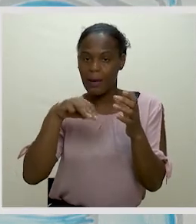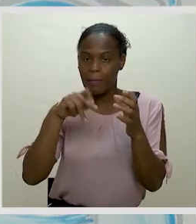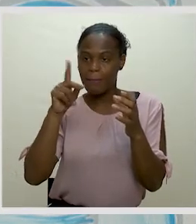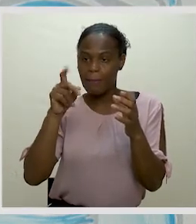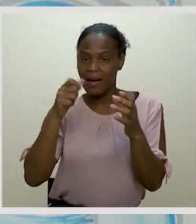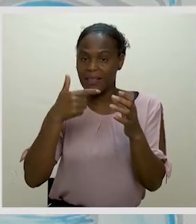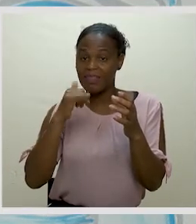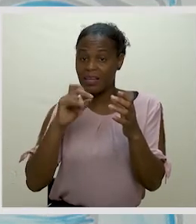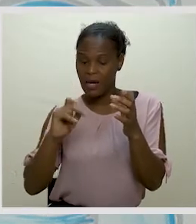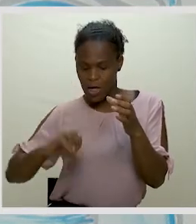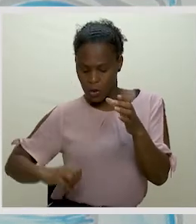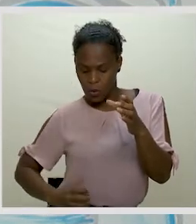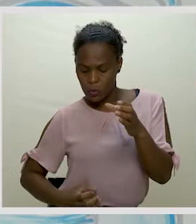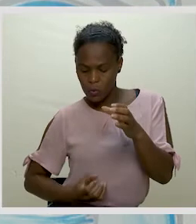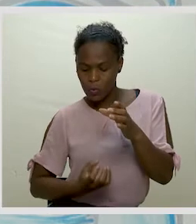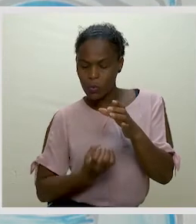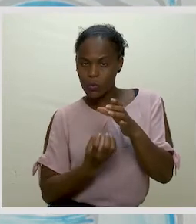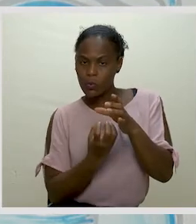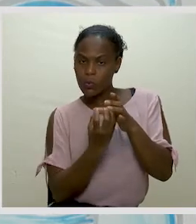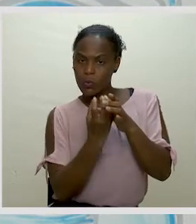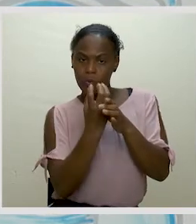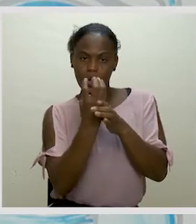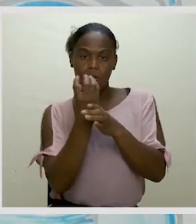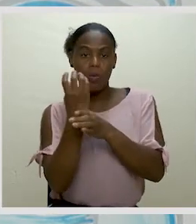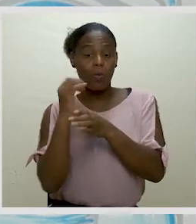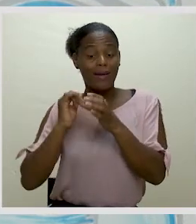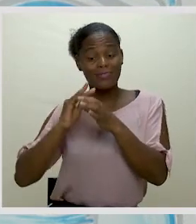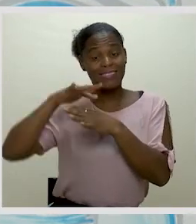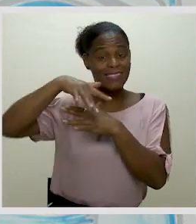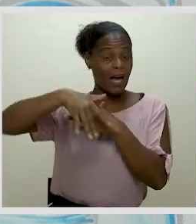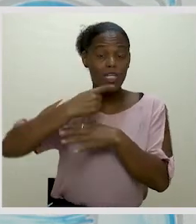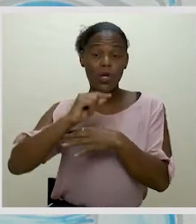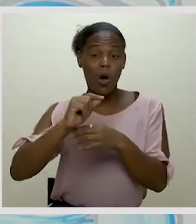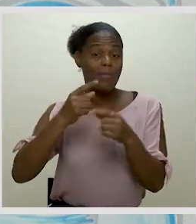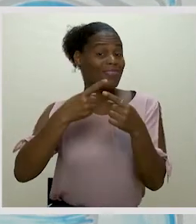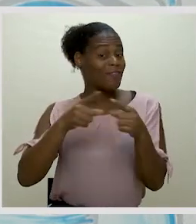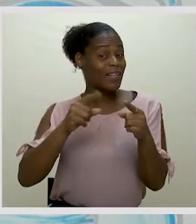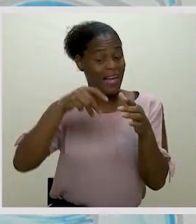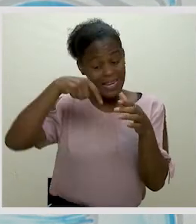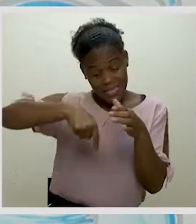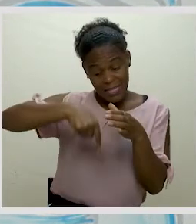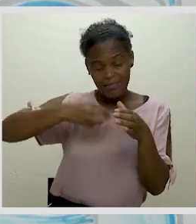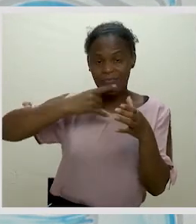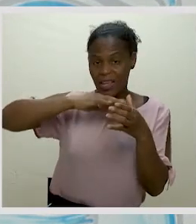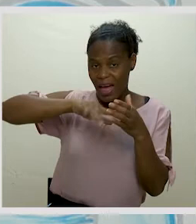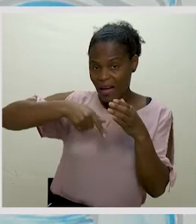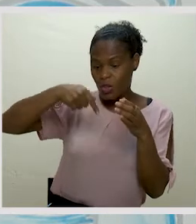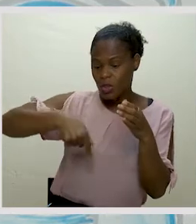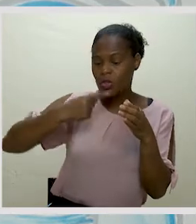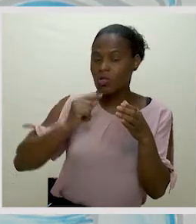quando chega à superfície recebe outro nome, não se chama mais magma, certo? Então magma é enquanto está lá no interior da